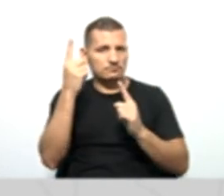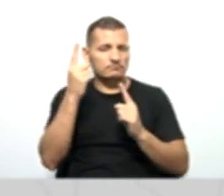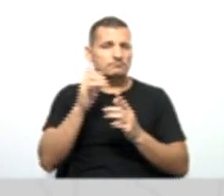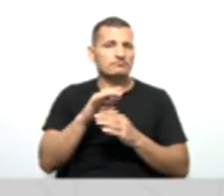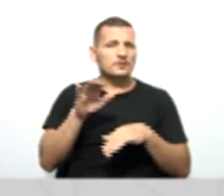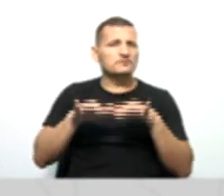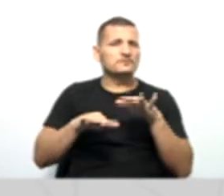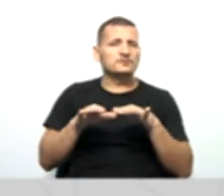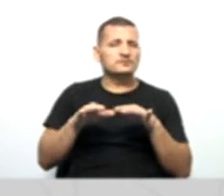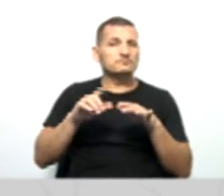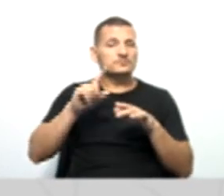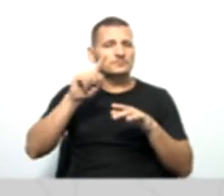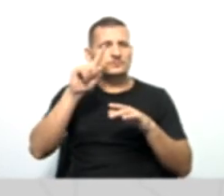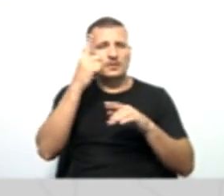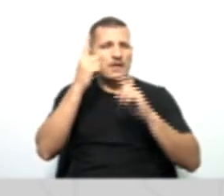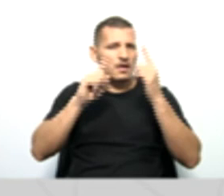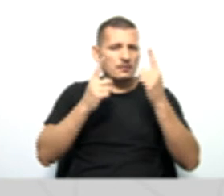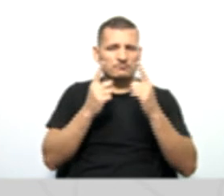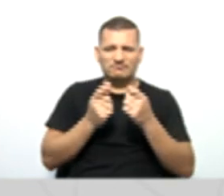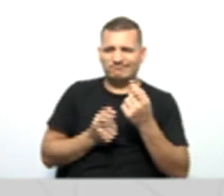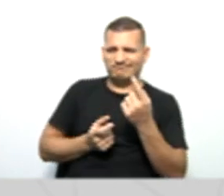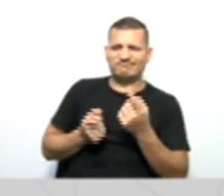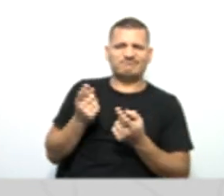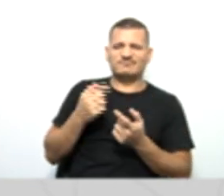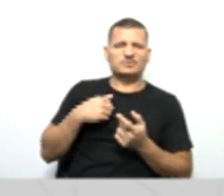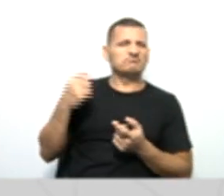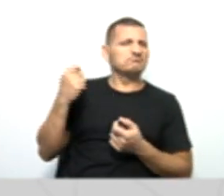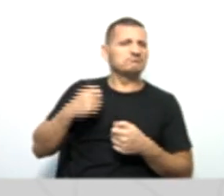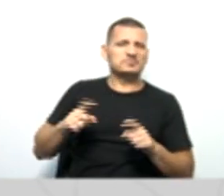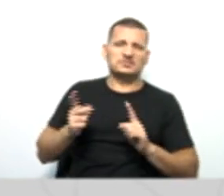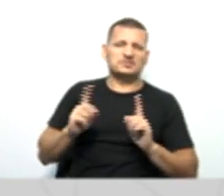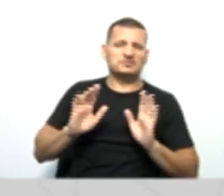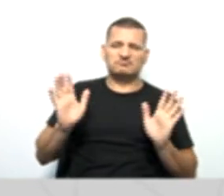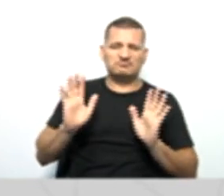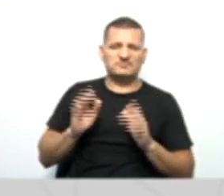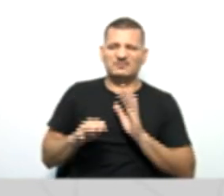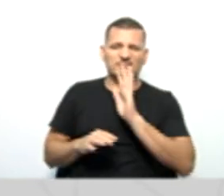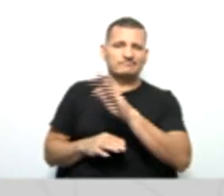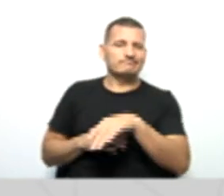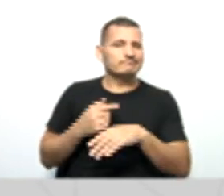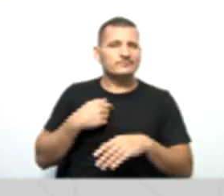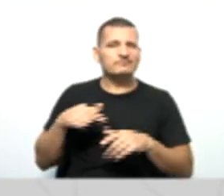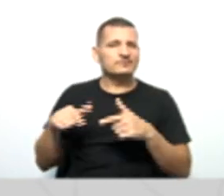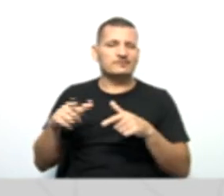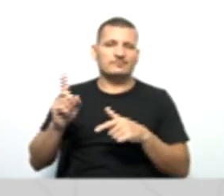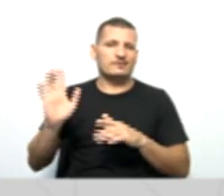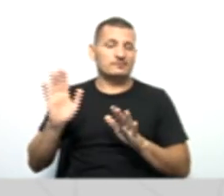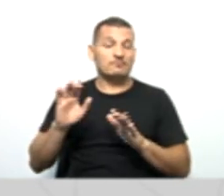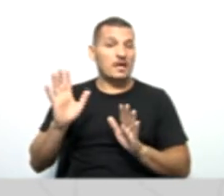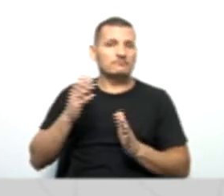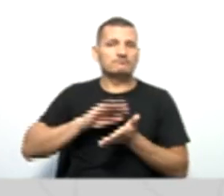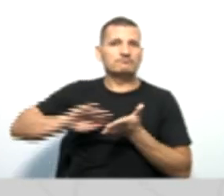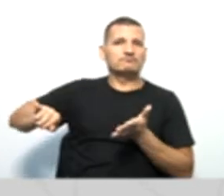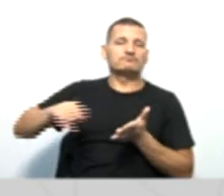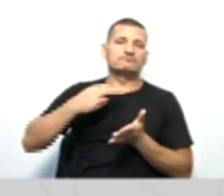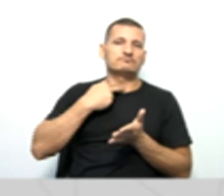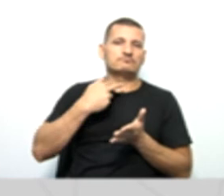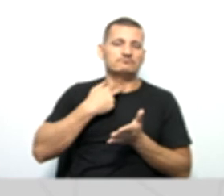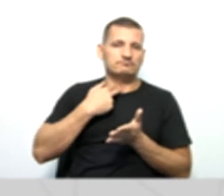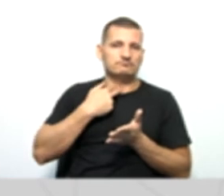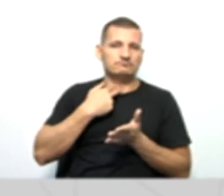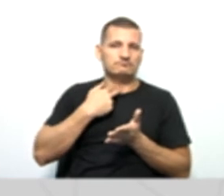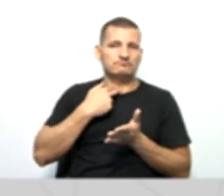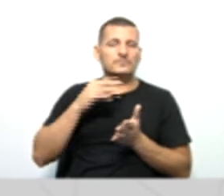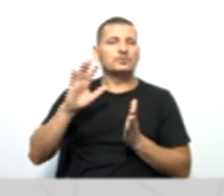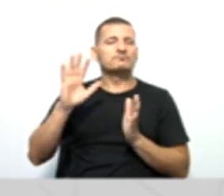mais absurda que você ache, não vou precisar disso. Não, a gente não vai trabalhar com isso. Não descarta. Tá? Você pode